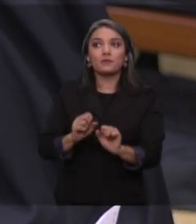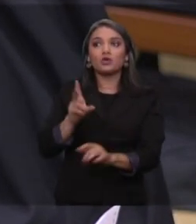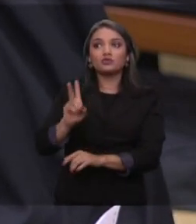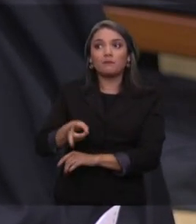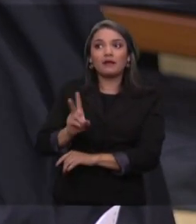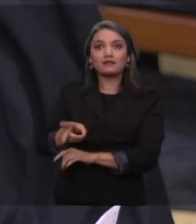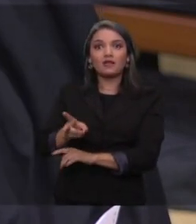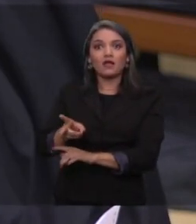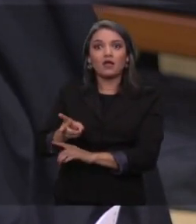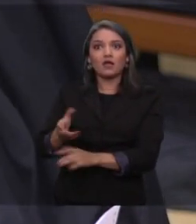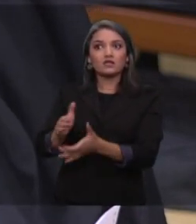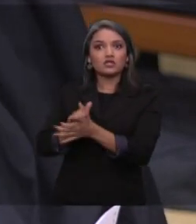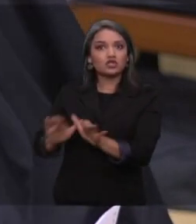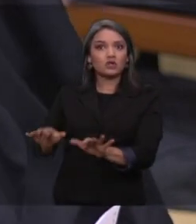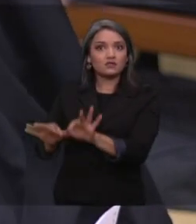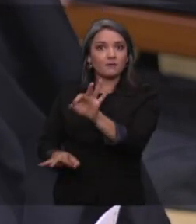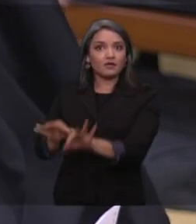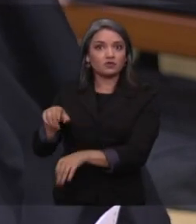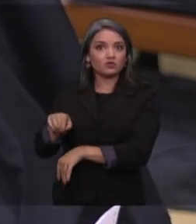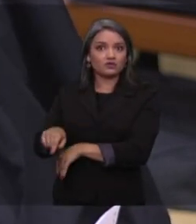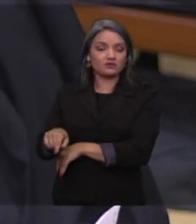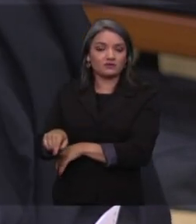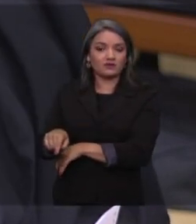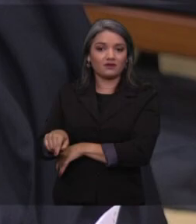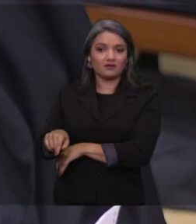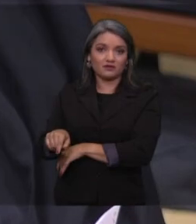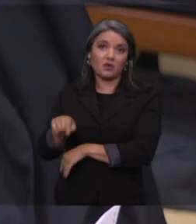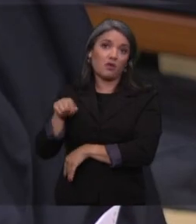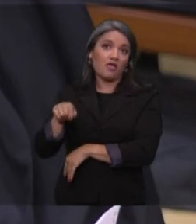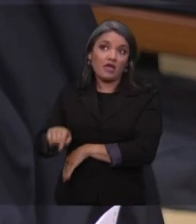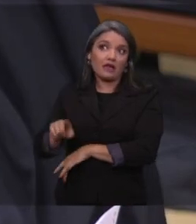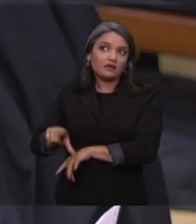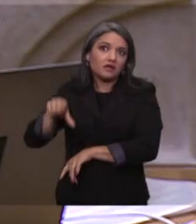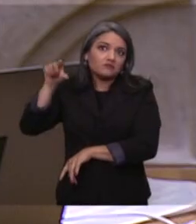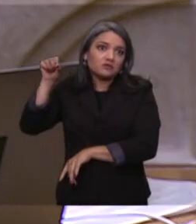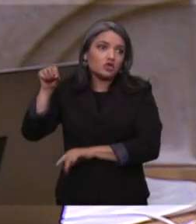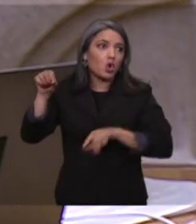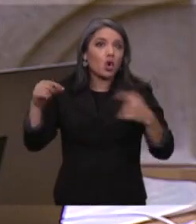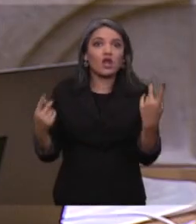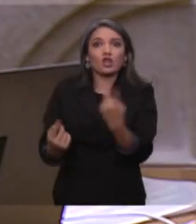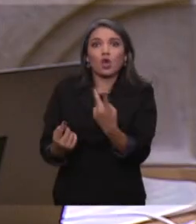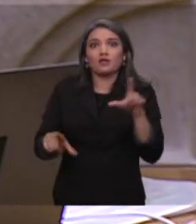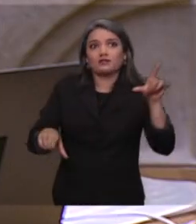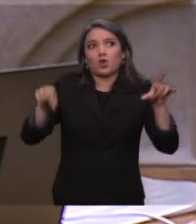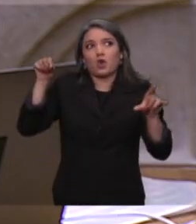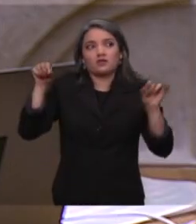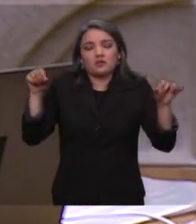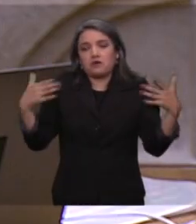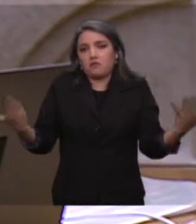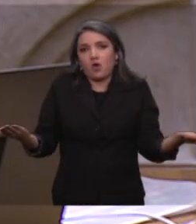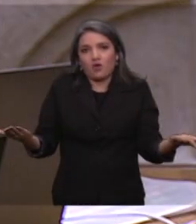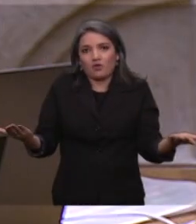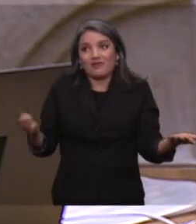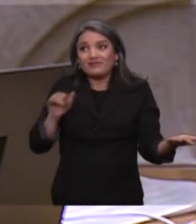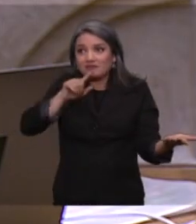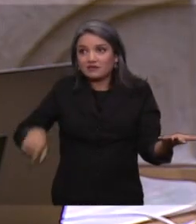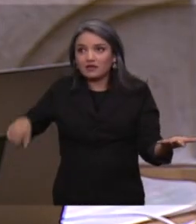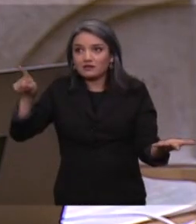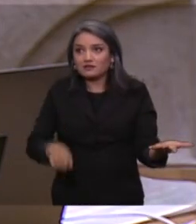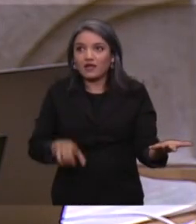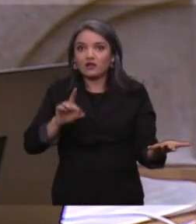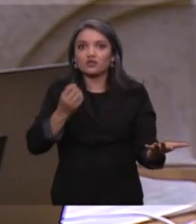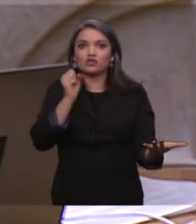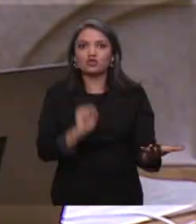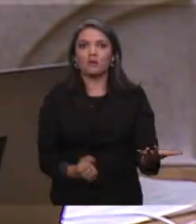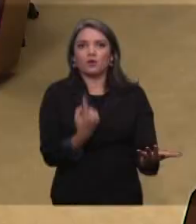separação judicial. Então, ele tem uma opção a mais. Então, essa foi a ideia. Ok. Muito obrigado. Como vota